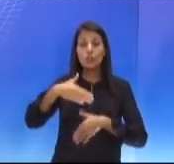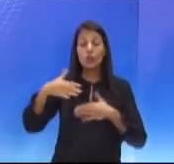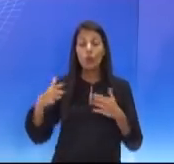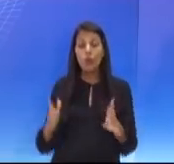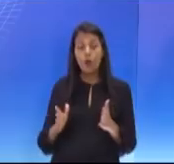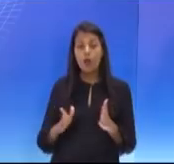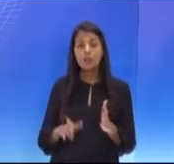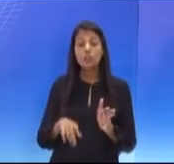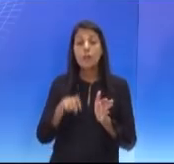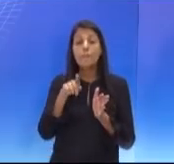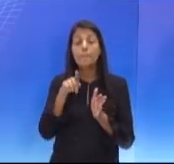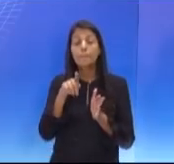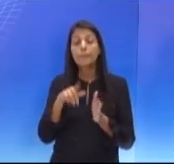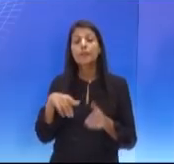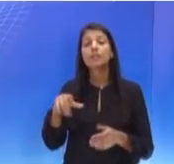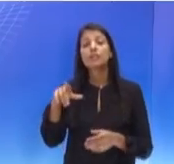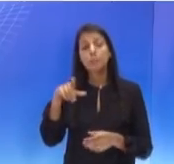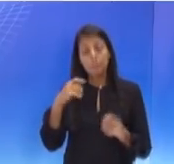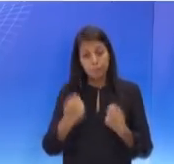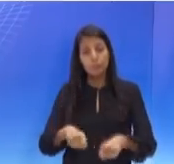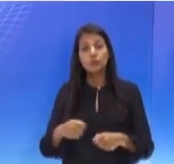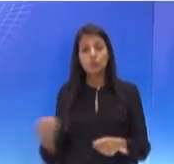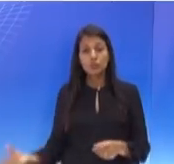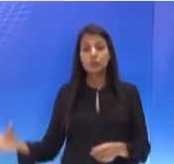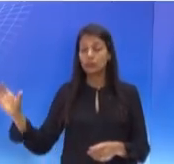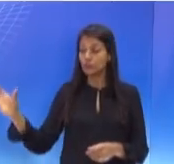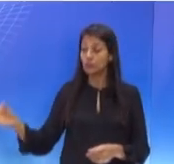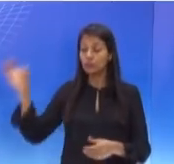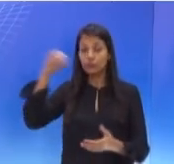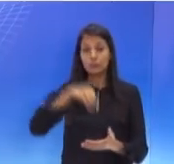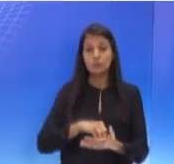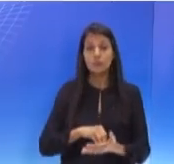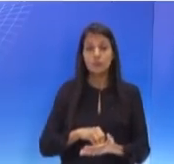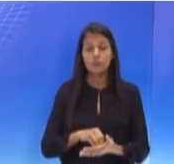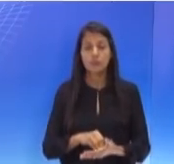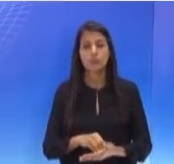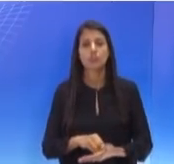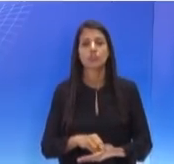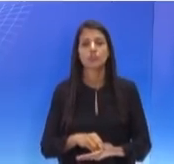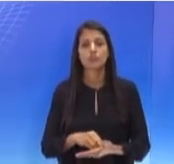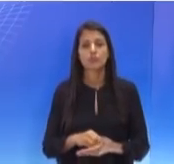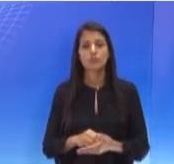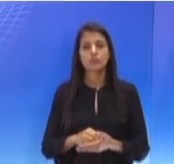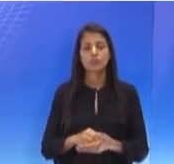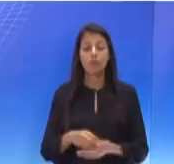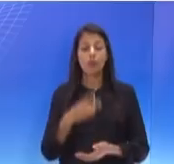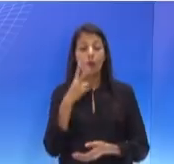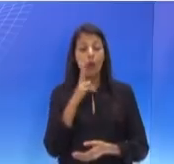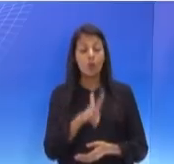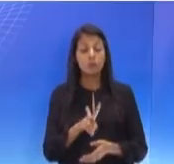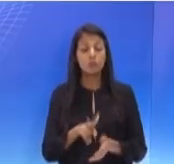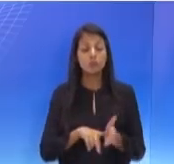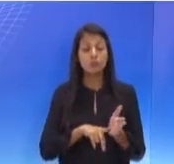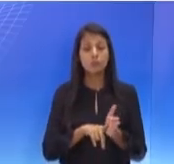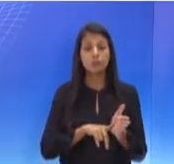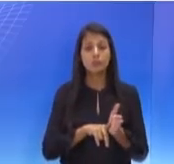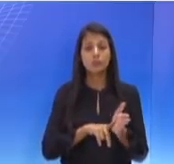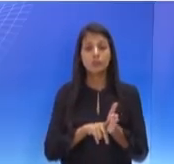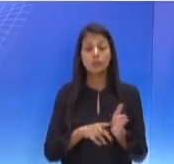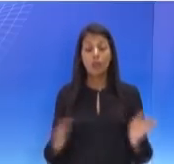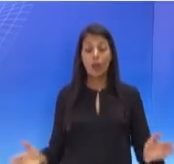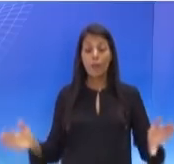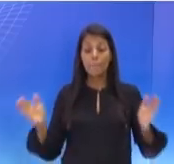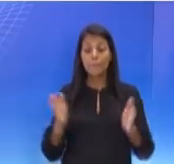espaço interno. Então, olhando as respostas aí, a menor caixa é a caixa de número 3, que tem